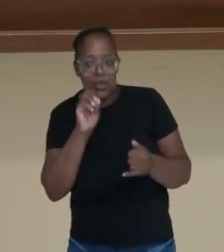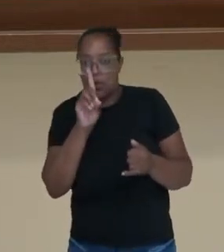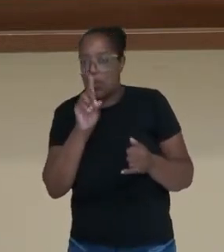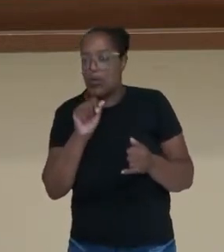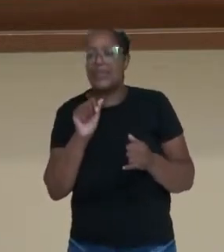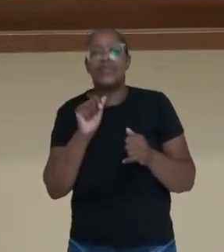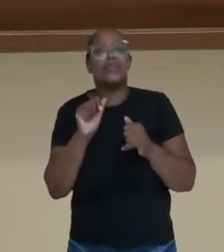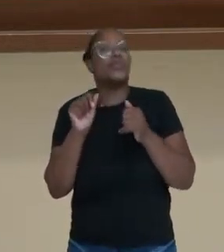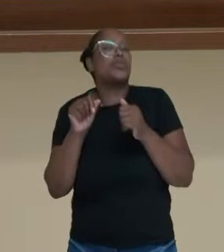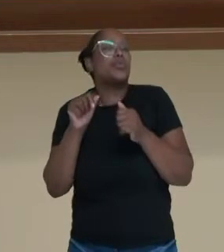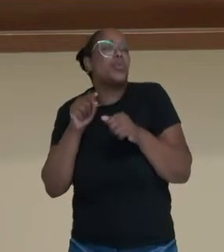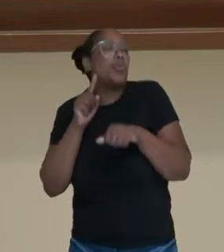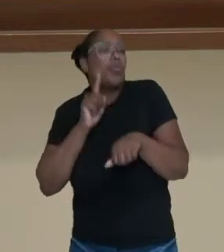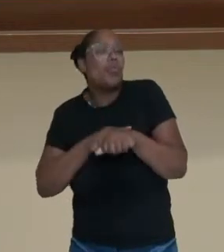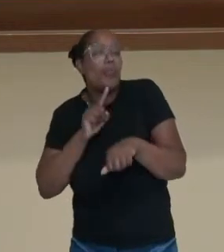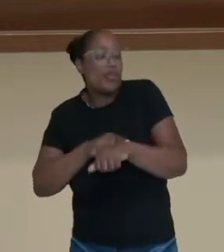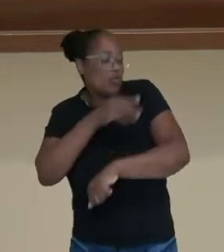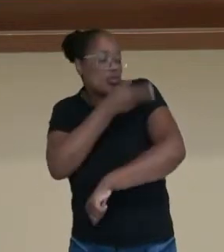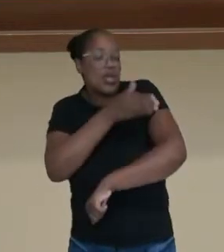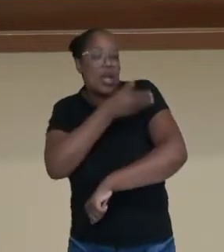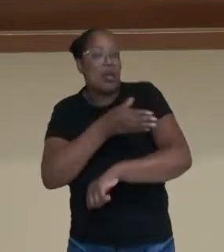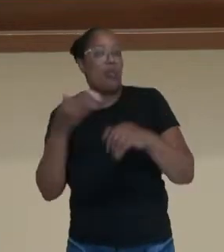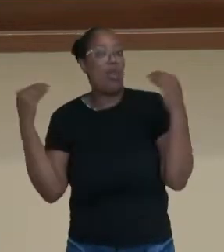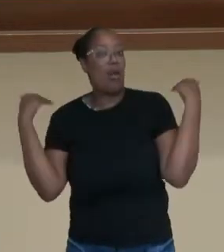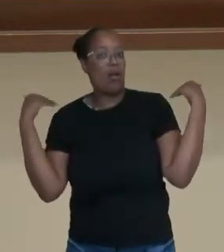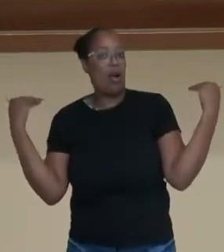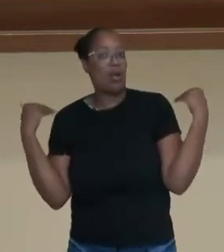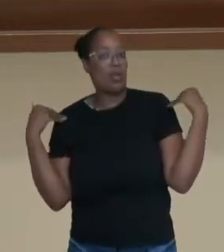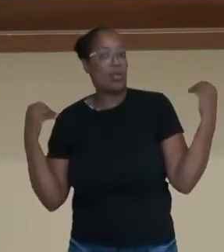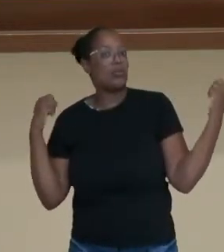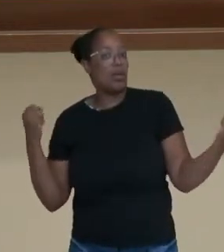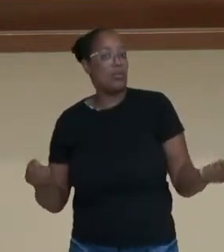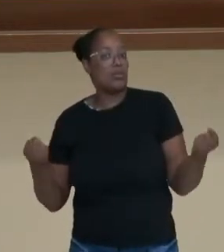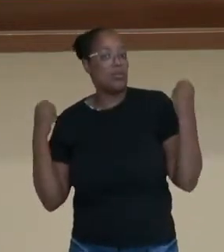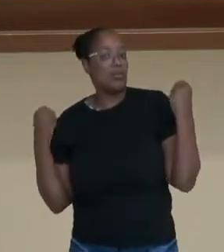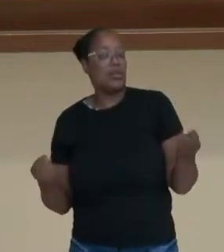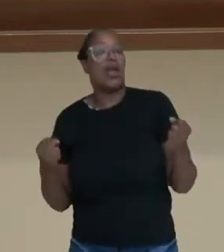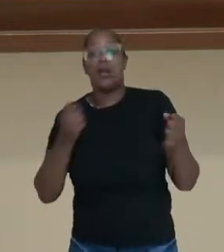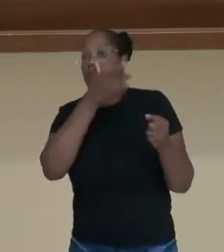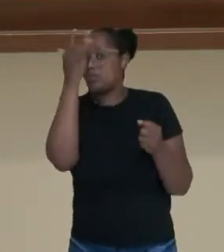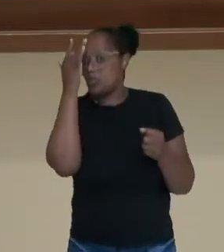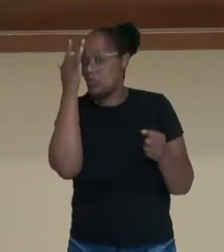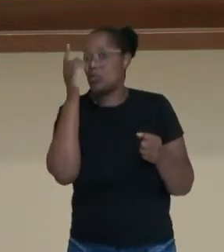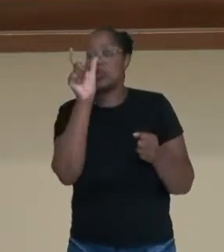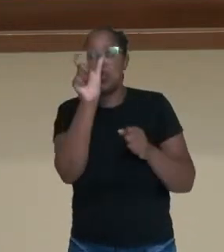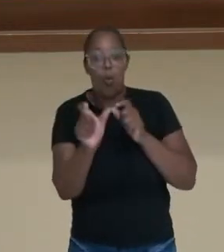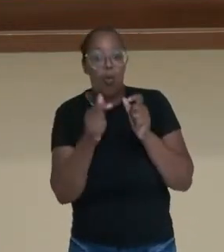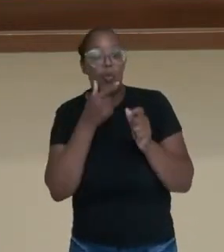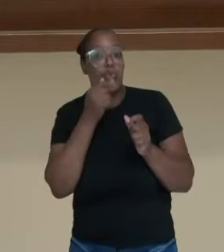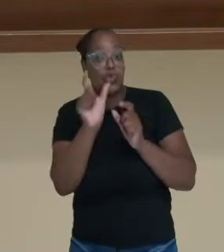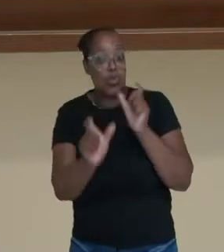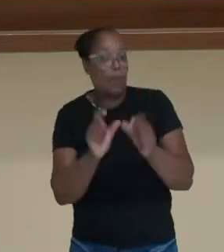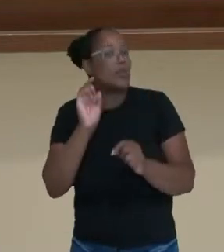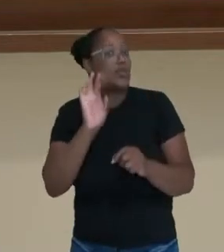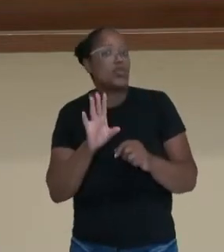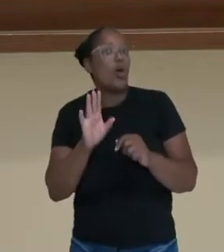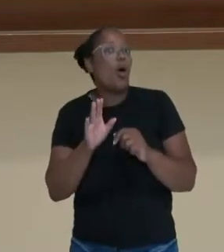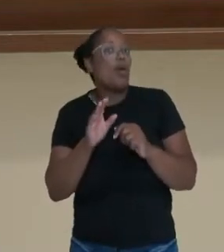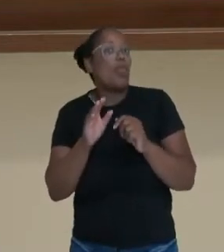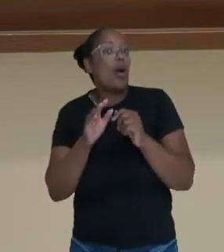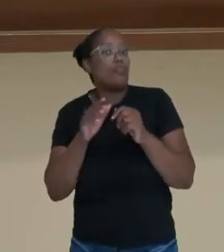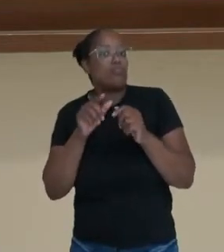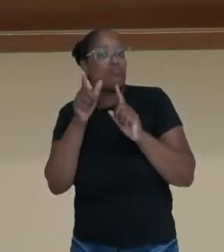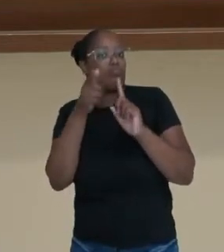do treino na academia, normalmente o treino, né, os capoeiristas treinam só o som do berimbau. Então, ele